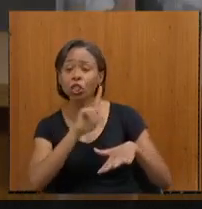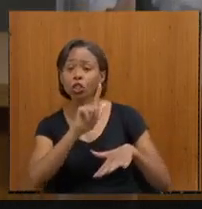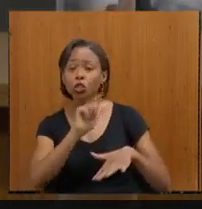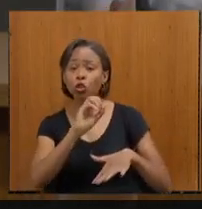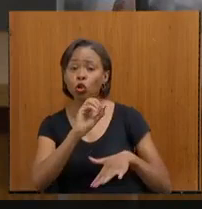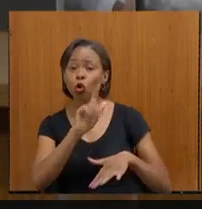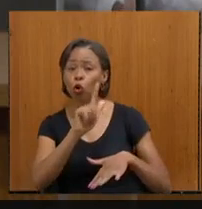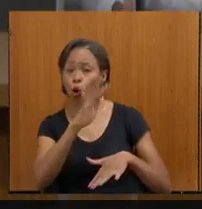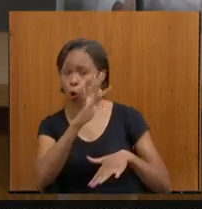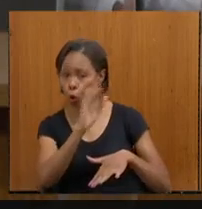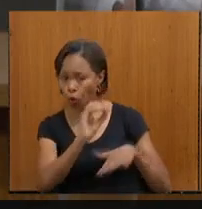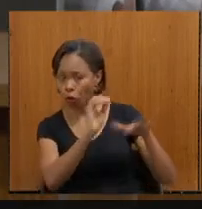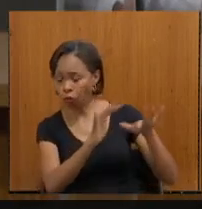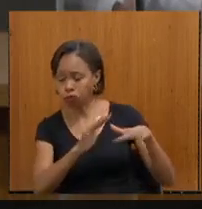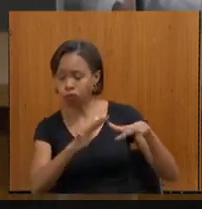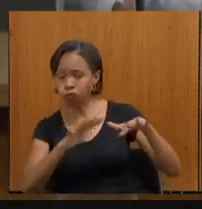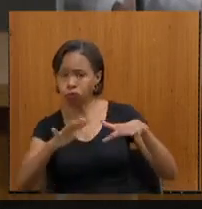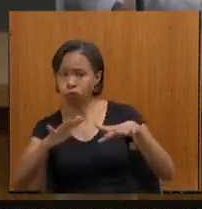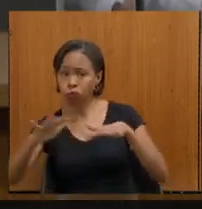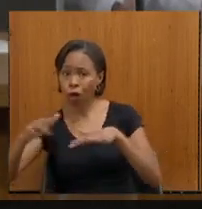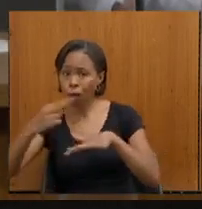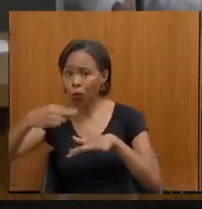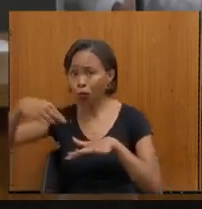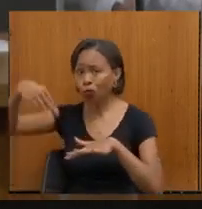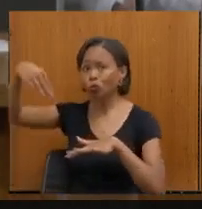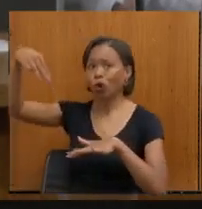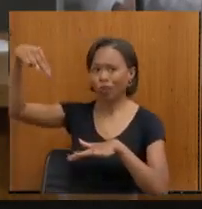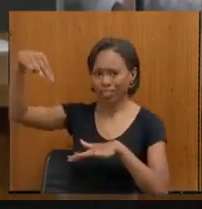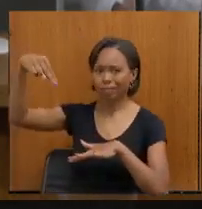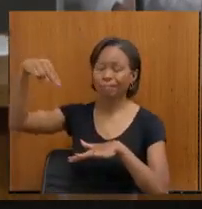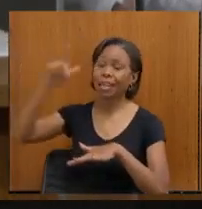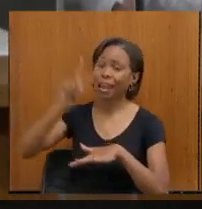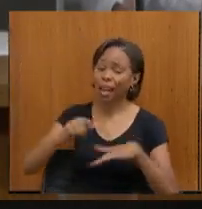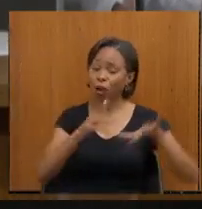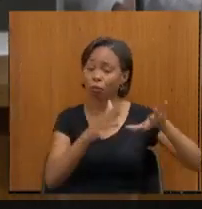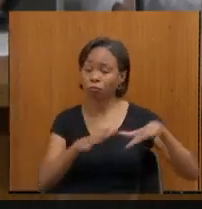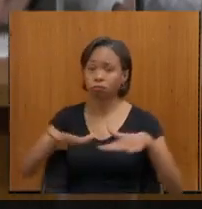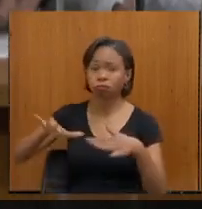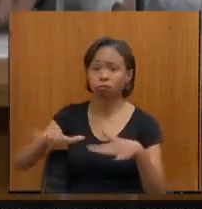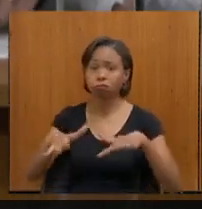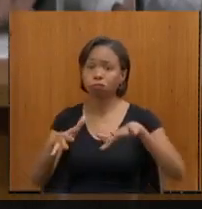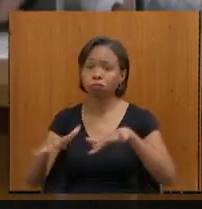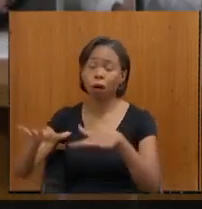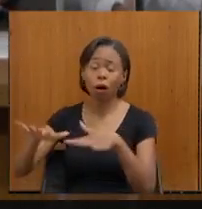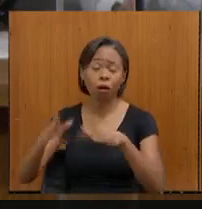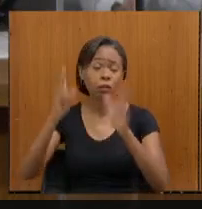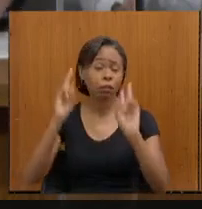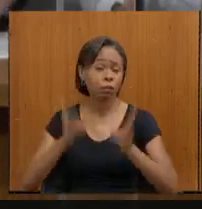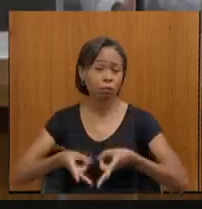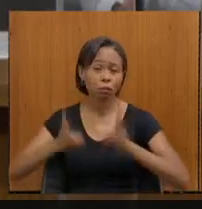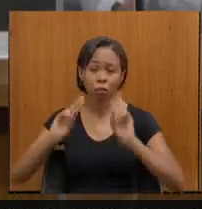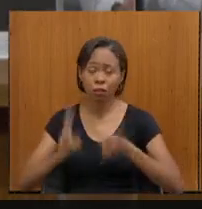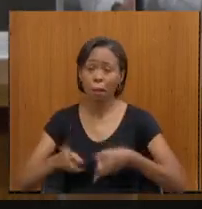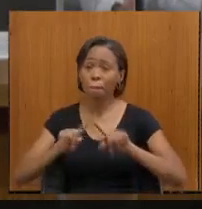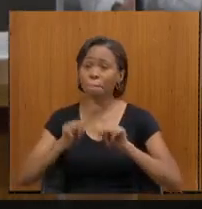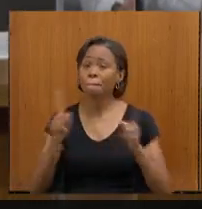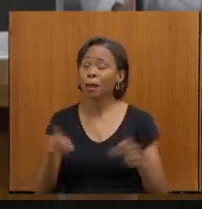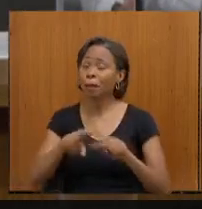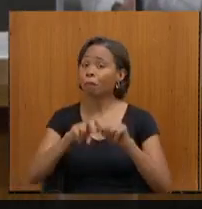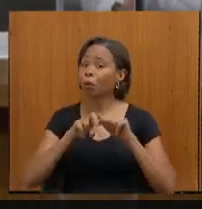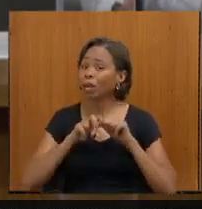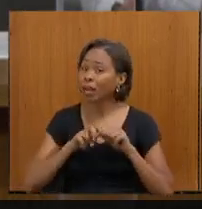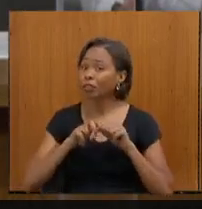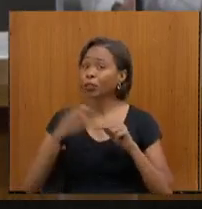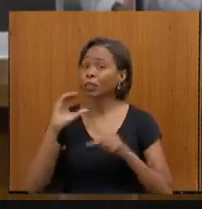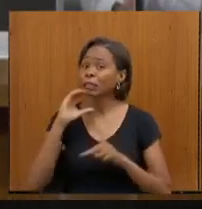Norte a isso é um uma corrente constante o que acontece mas por causa do aquecimento da hemisfério norte também